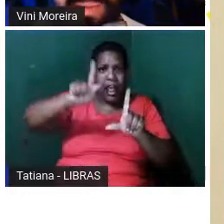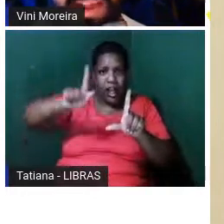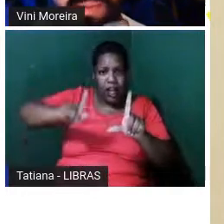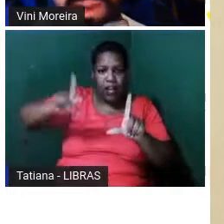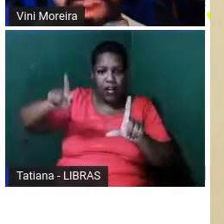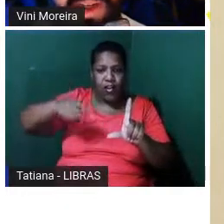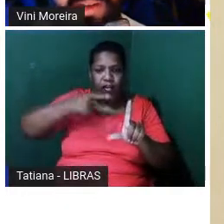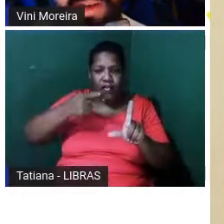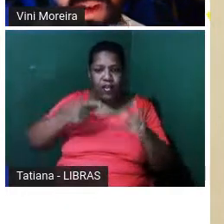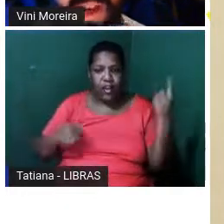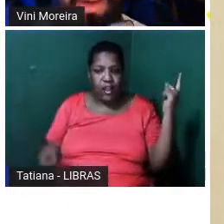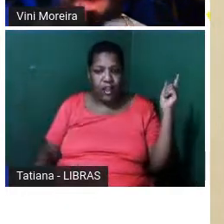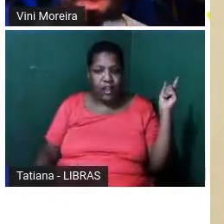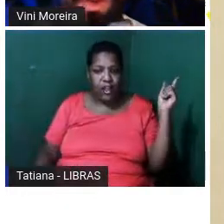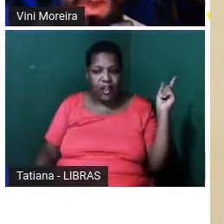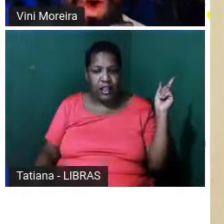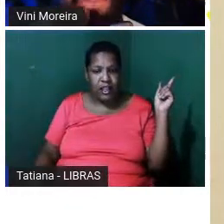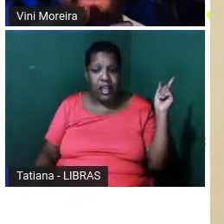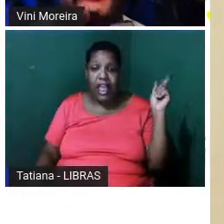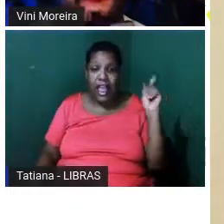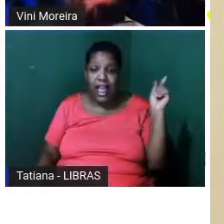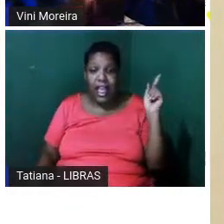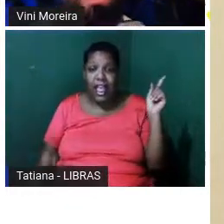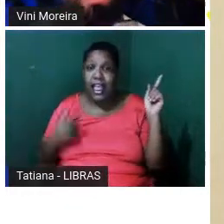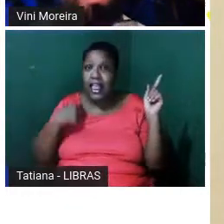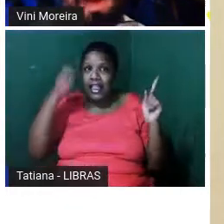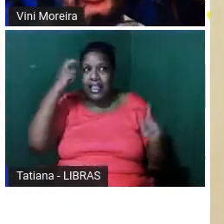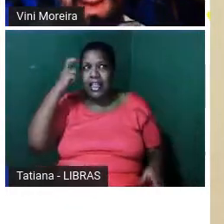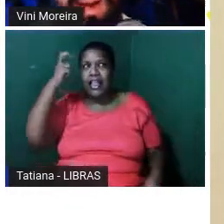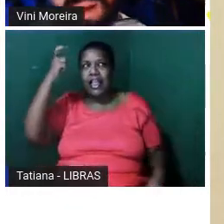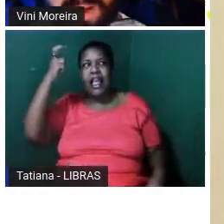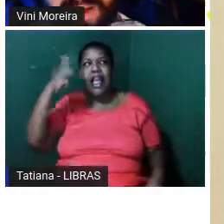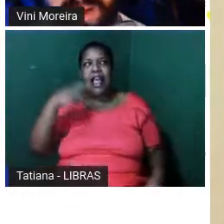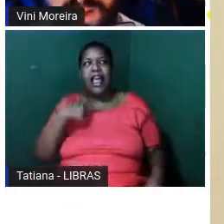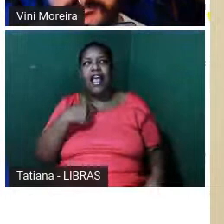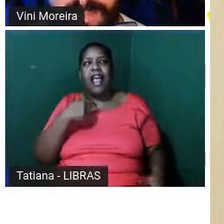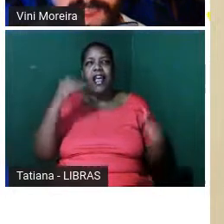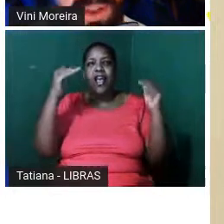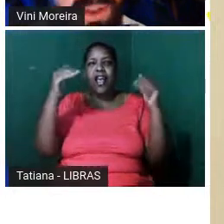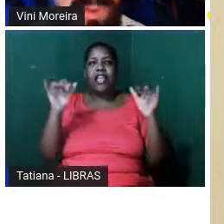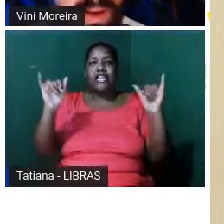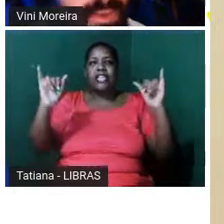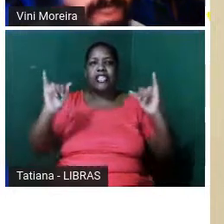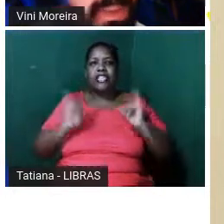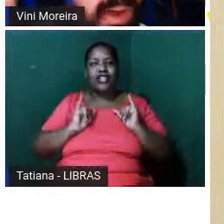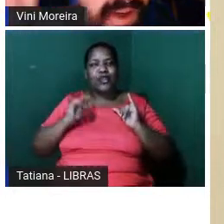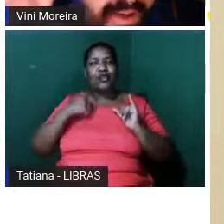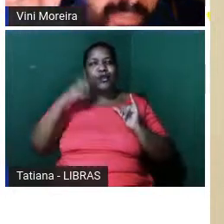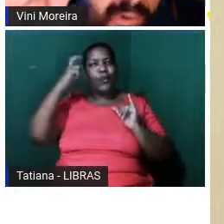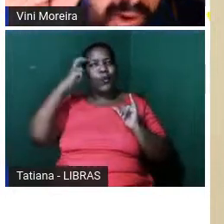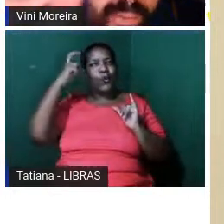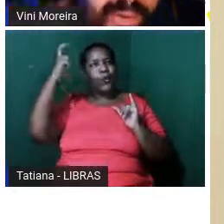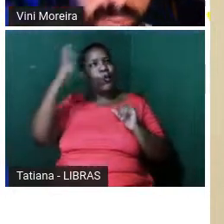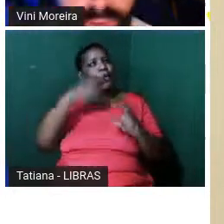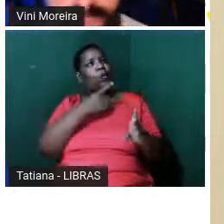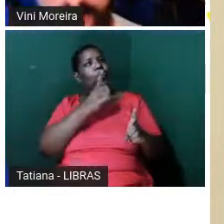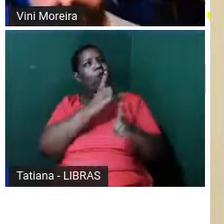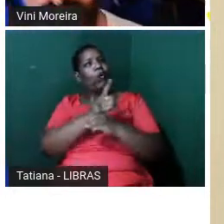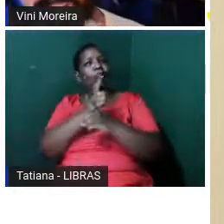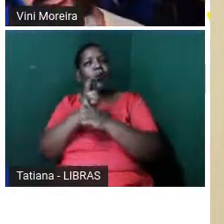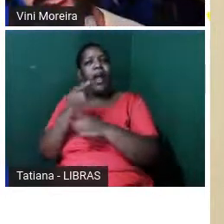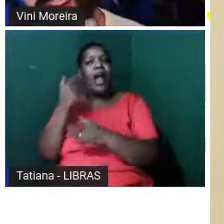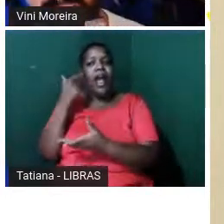efeito sabichão é onde a gente corre o perigo de ficar aqui de que a gente vai descobrir a